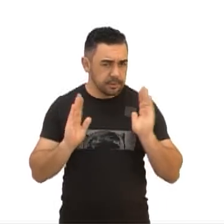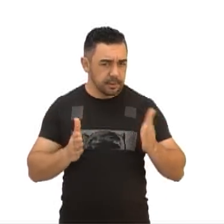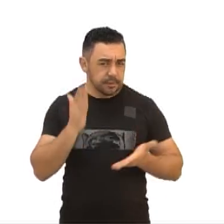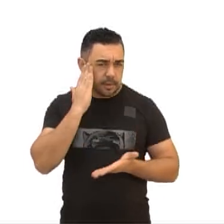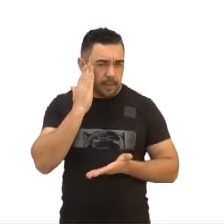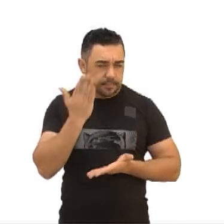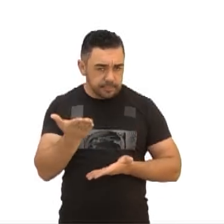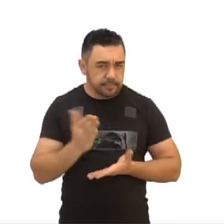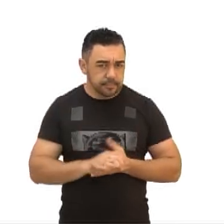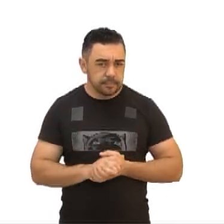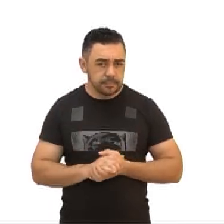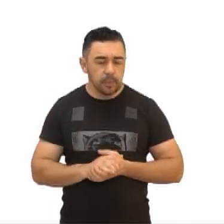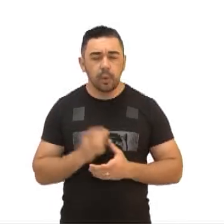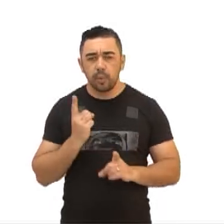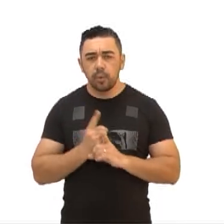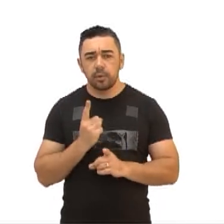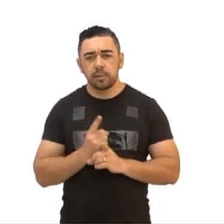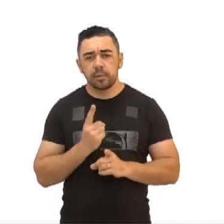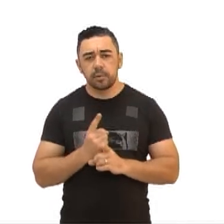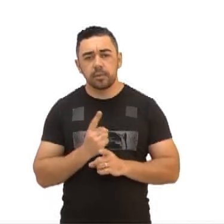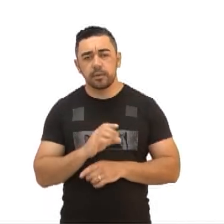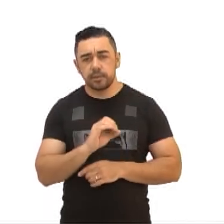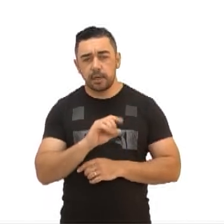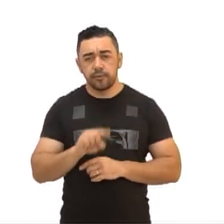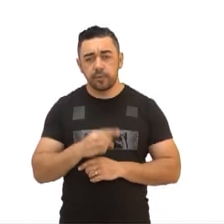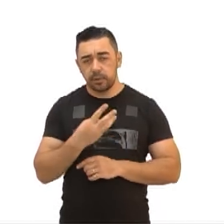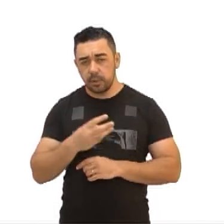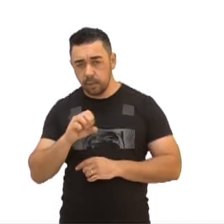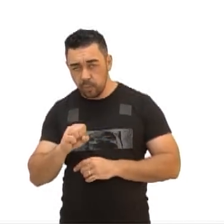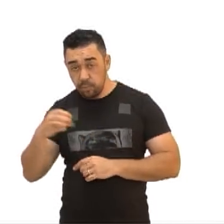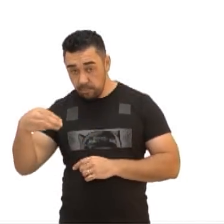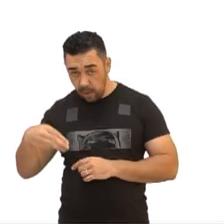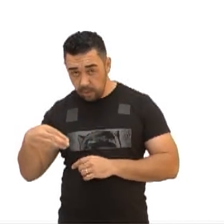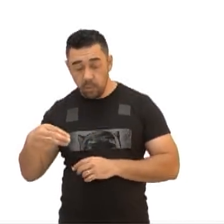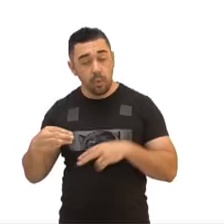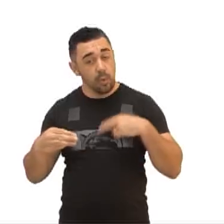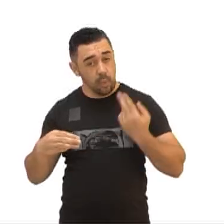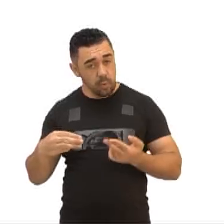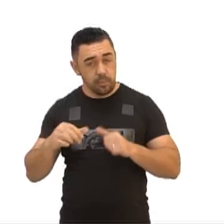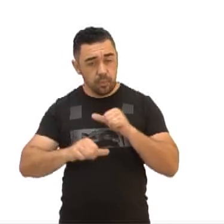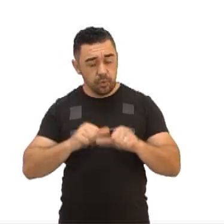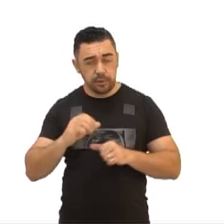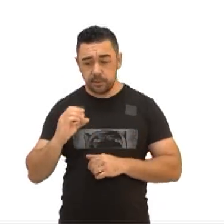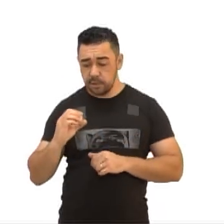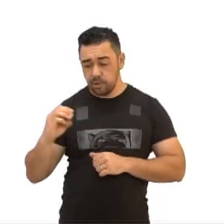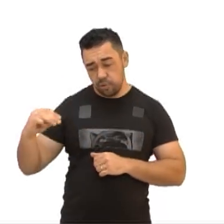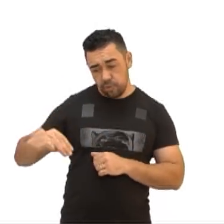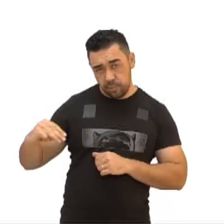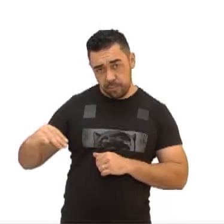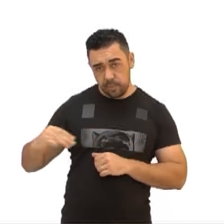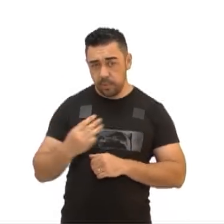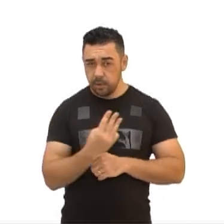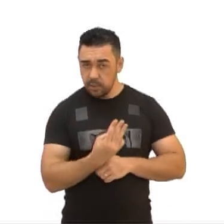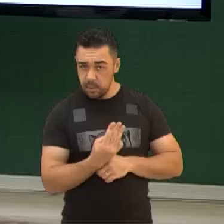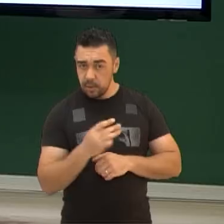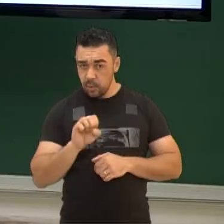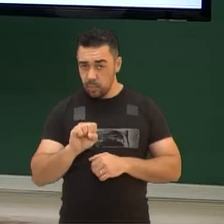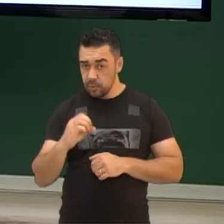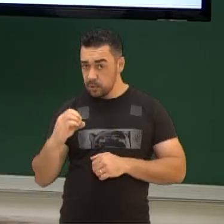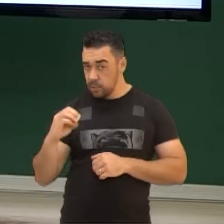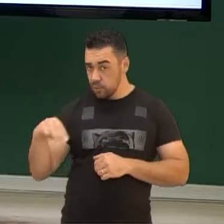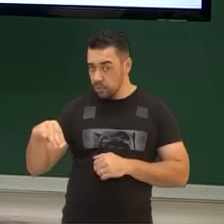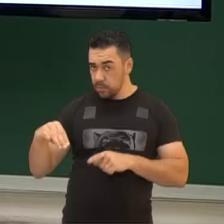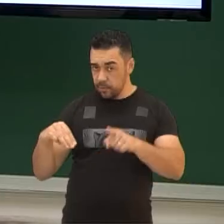né? Então, eu tenho lá 0,38 metros, transformando ali em centímetros, né? Eu tenho 38 centímetros.